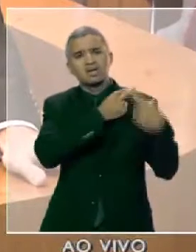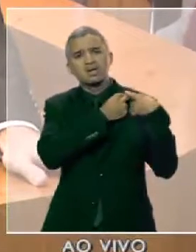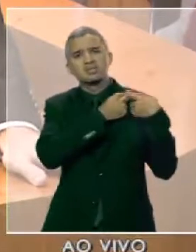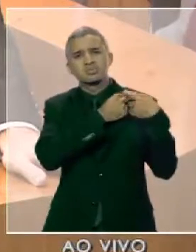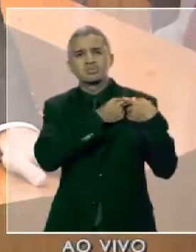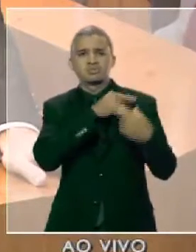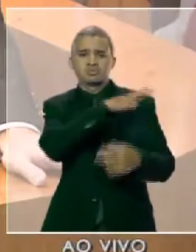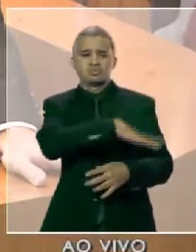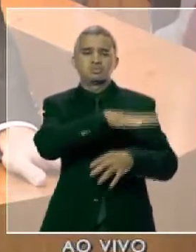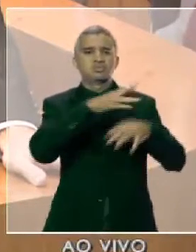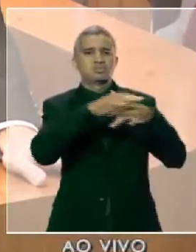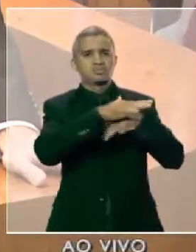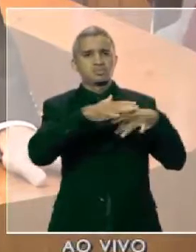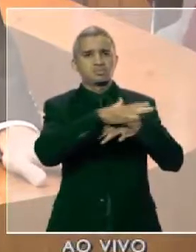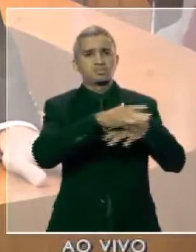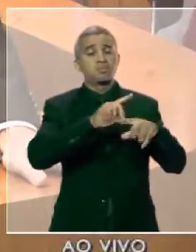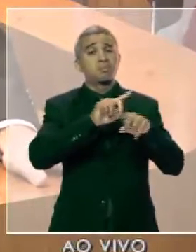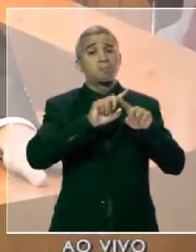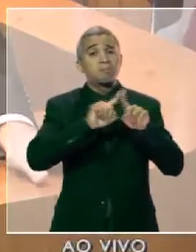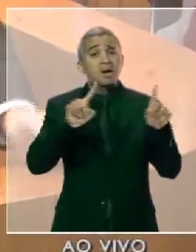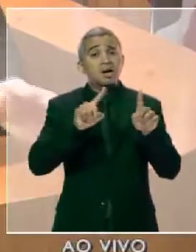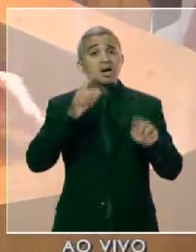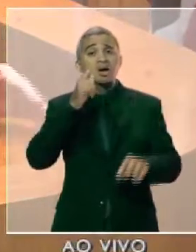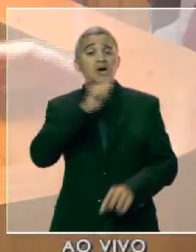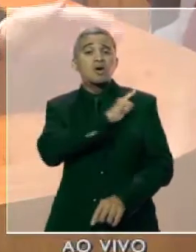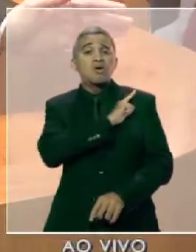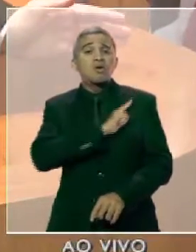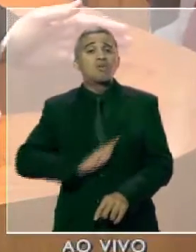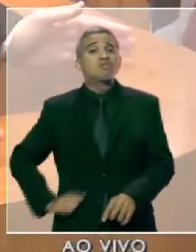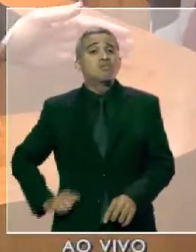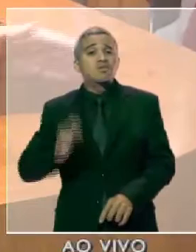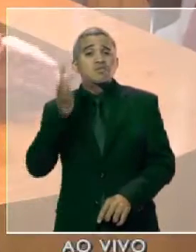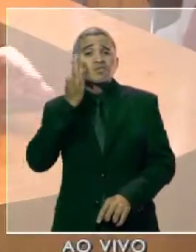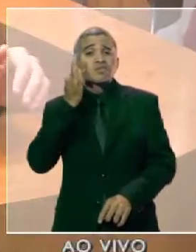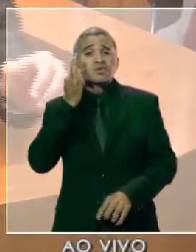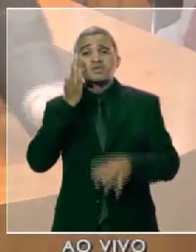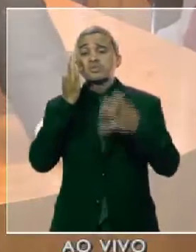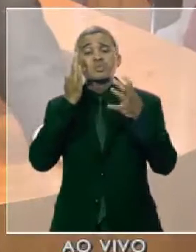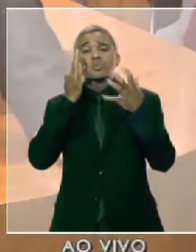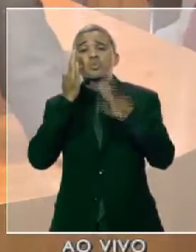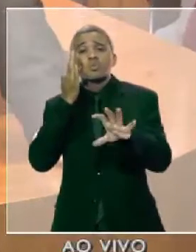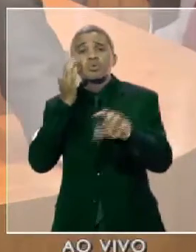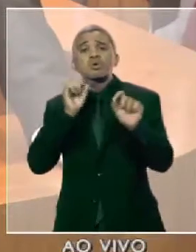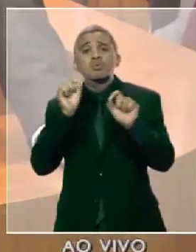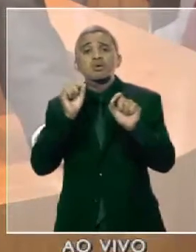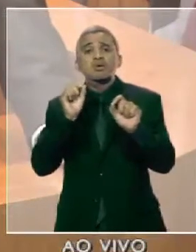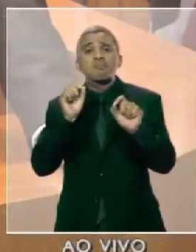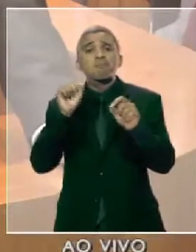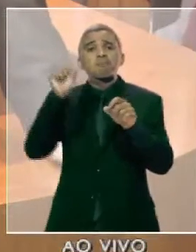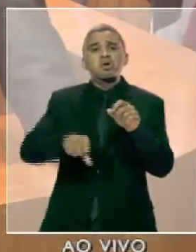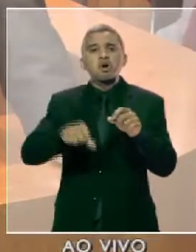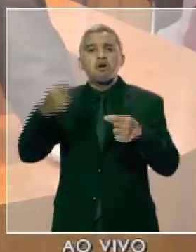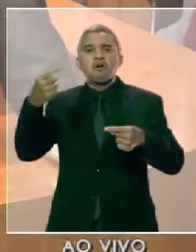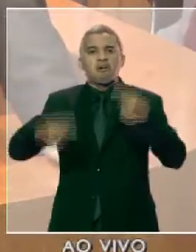criar um clima ruim, até porque a prefeita tinha levado sua claque para lá. Veja